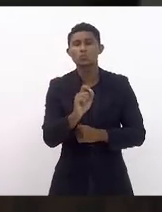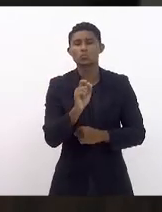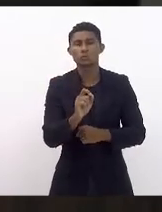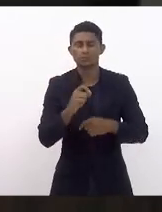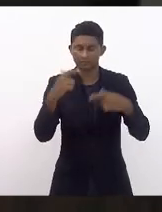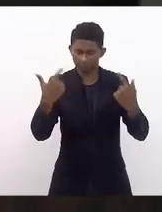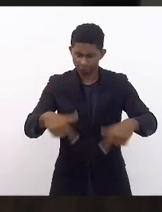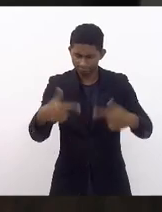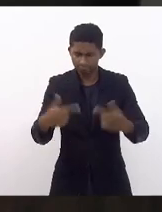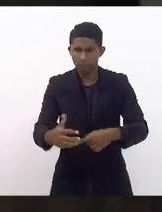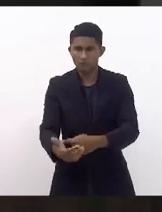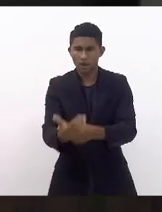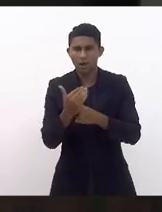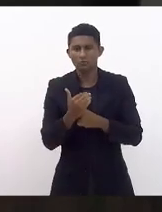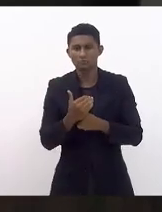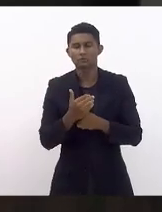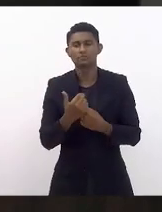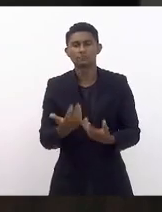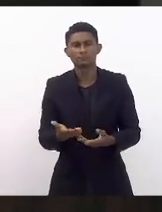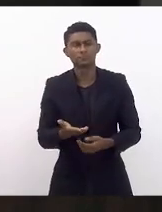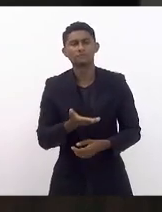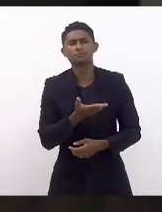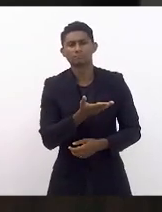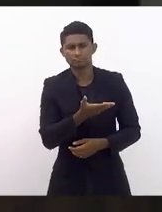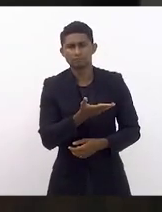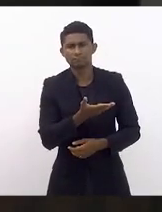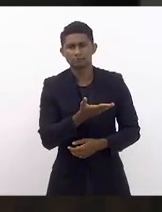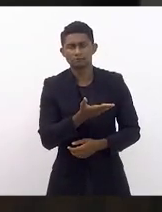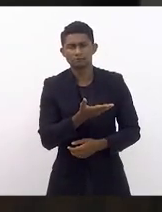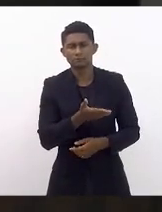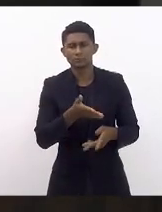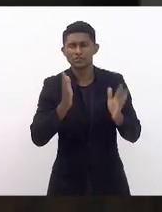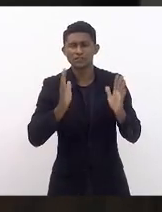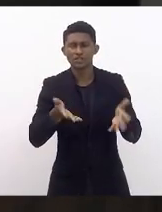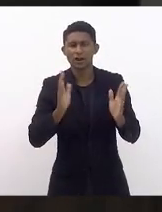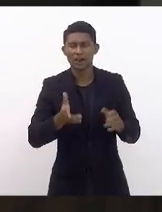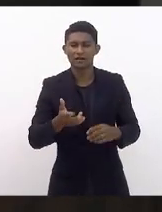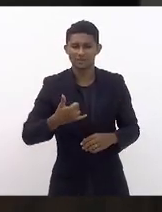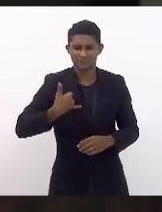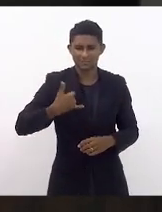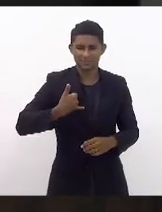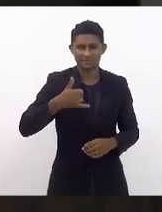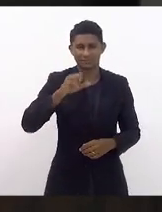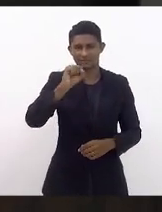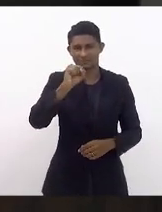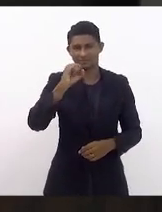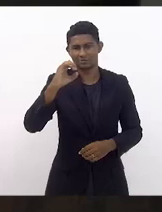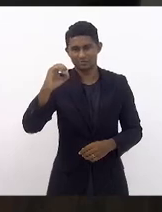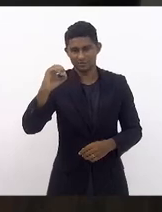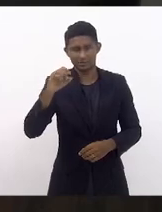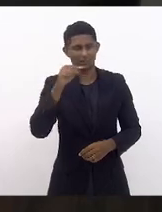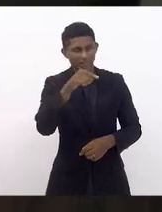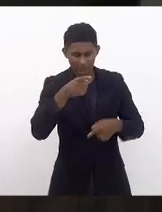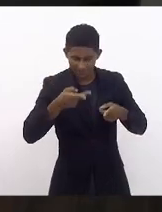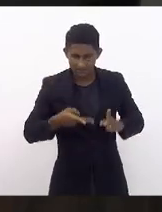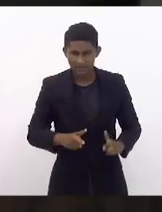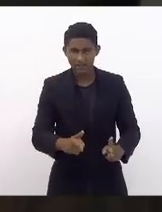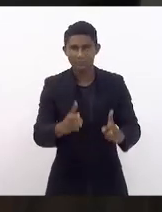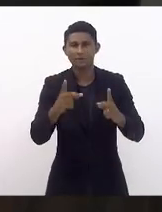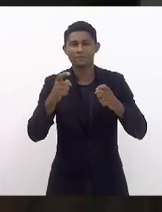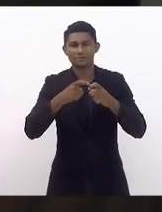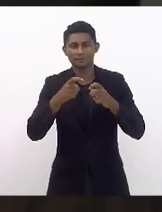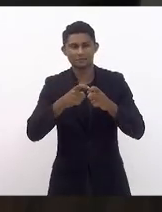trabalhar. As portas dos seus 80 anos seguem sua rotina de consultório